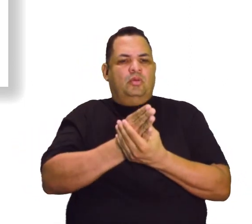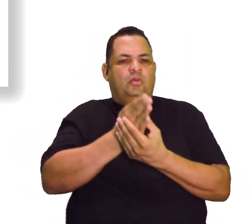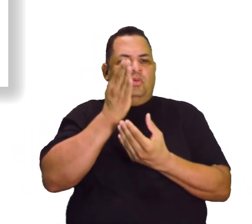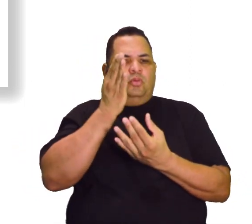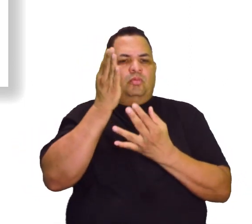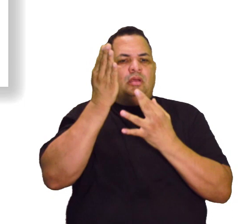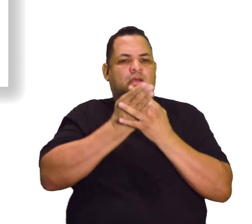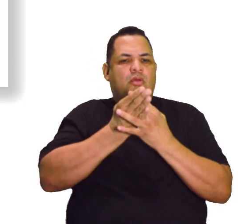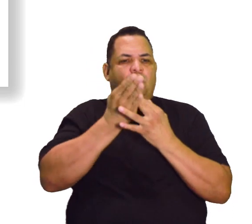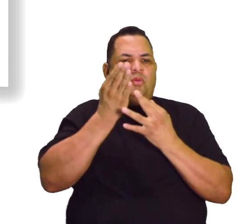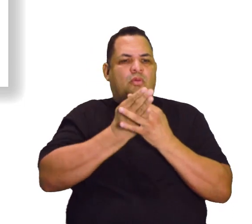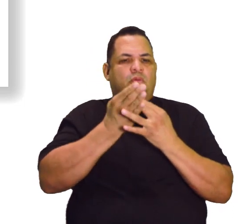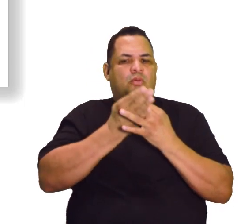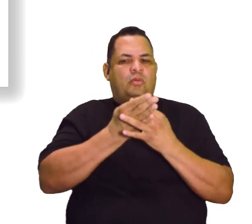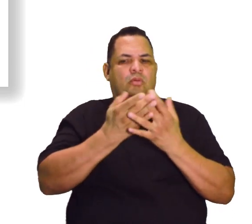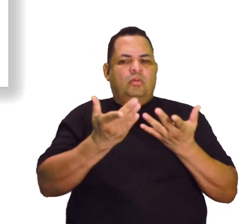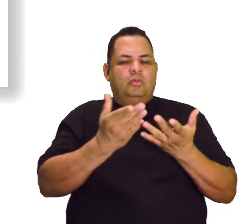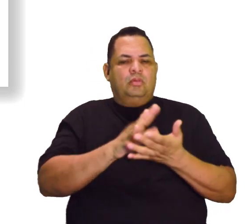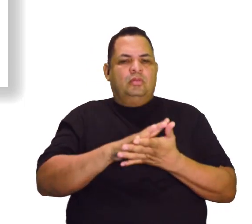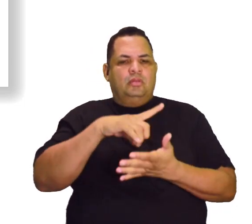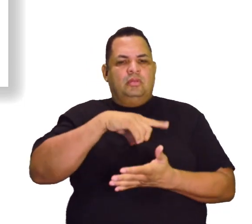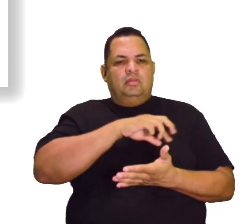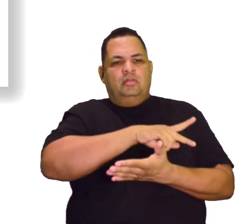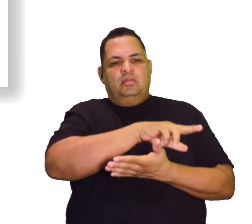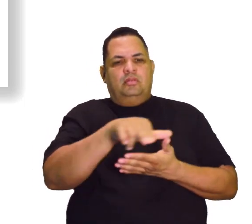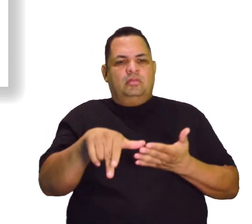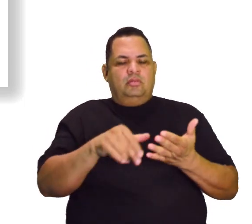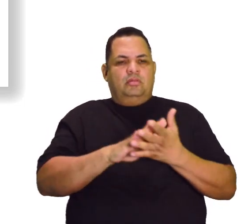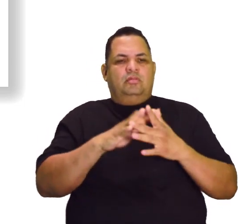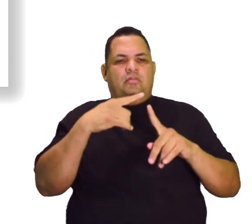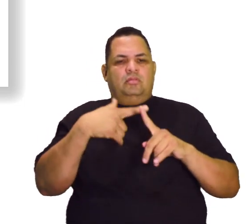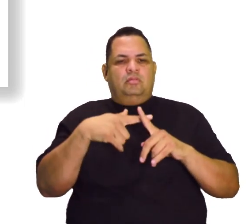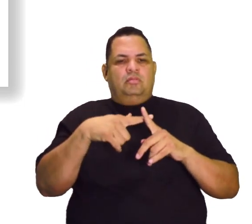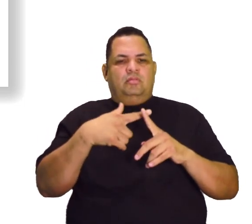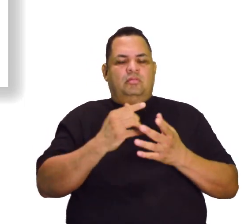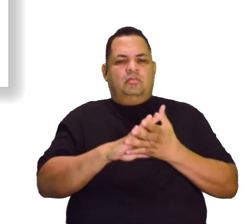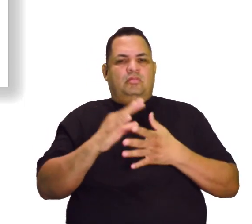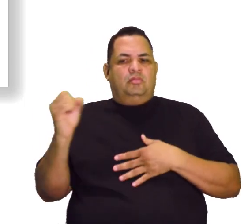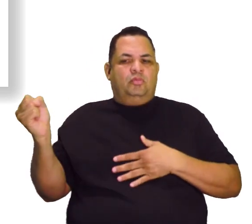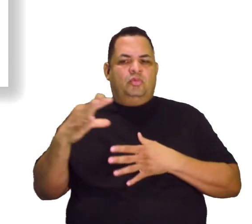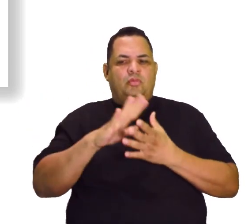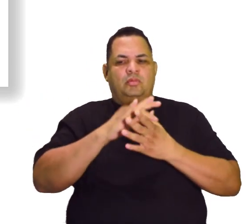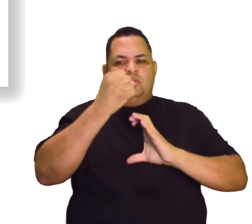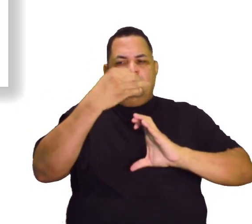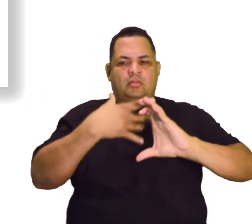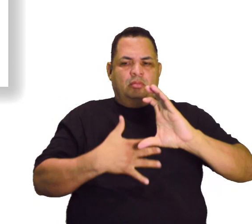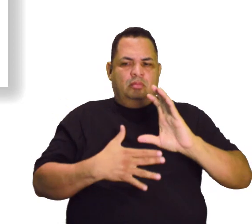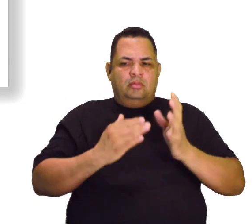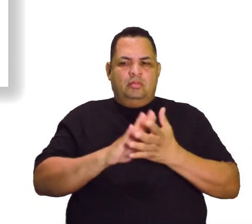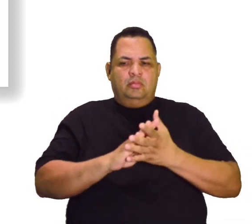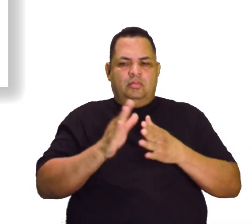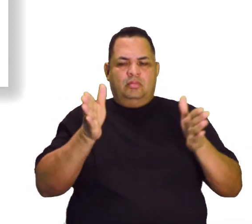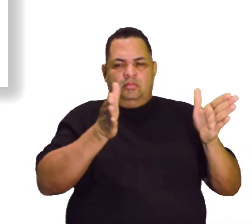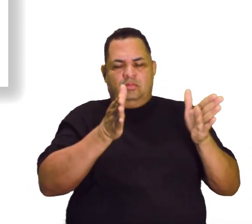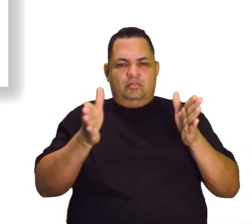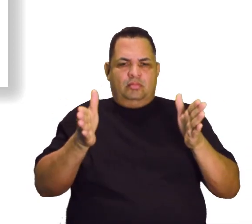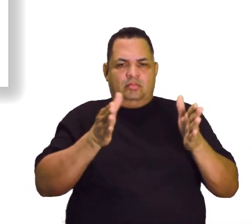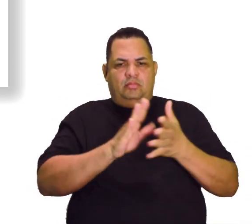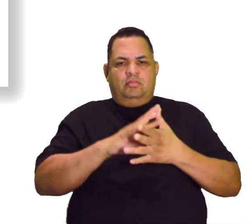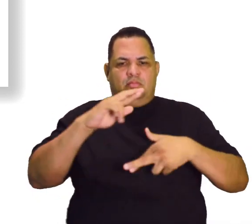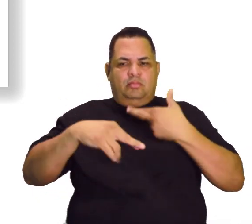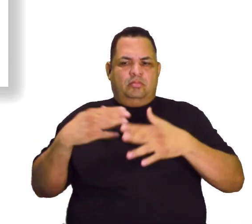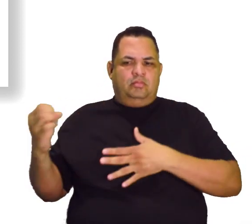várias as características do teatro barroco. Moderno porque ele é um novo estilo que surge ali no período, né,